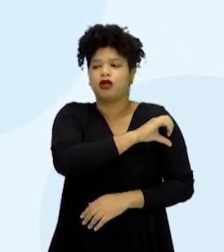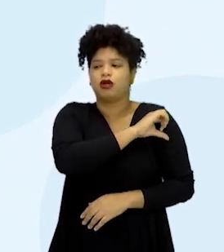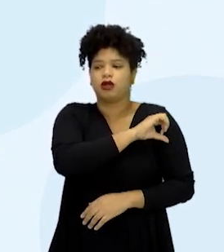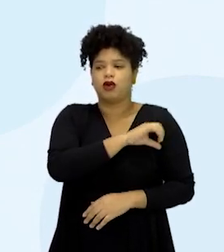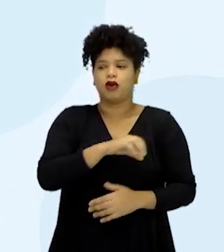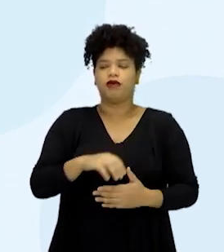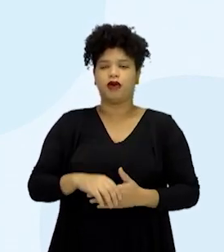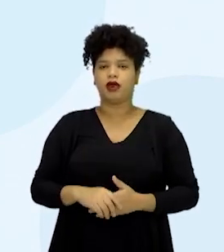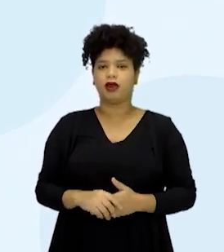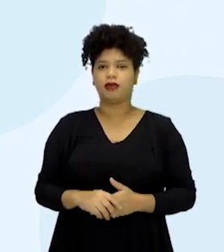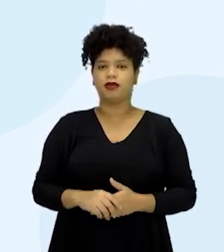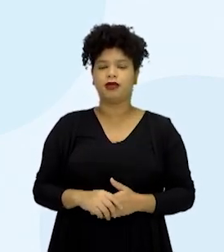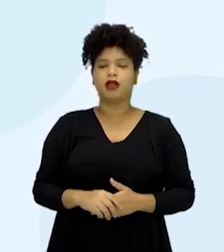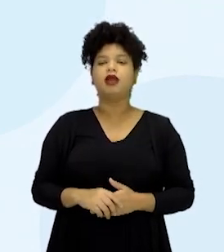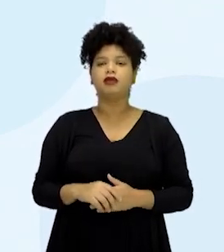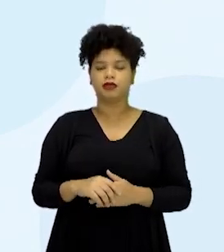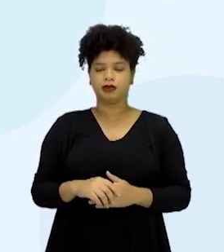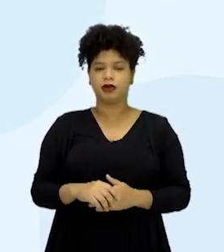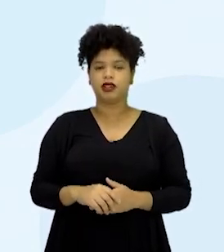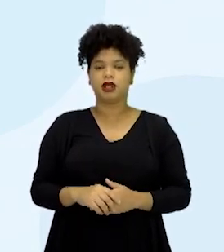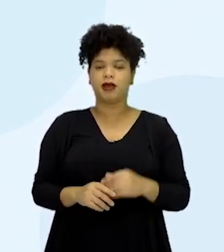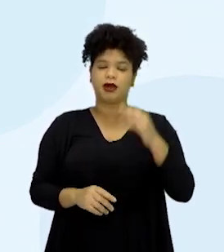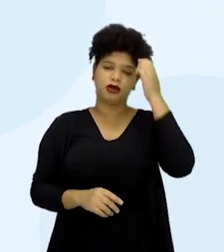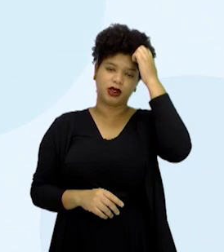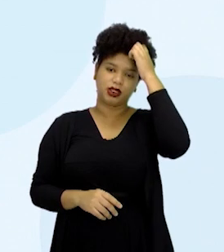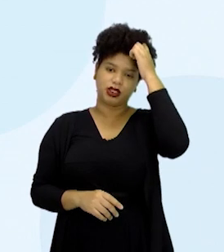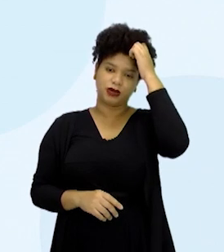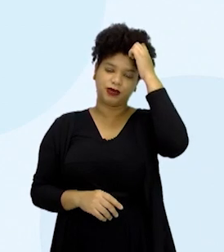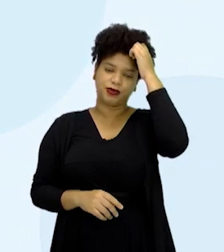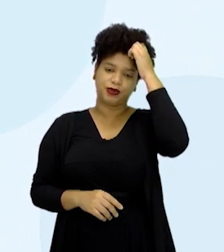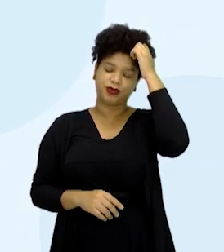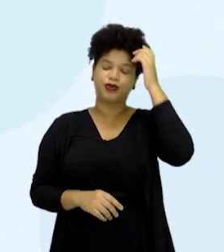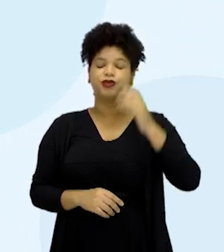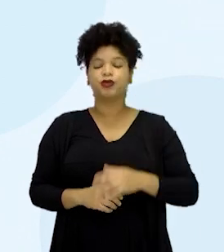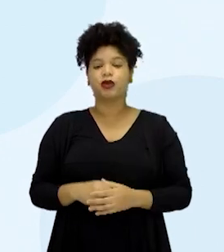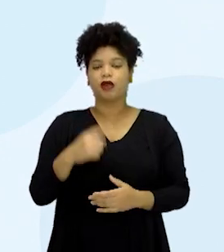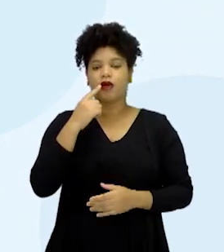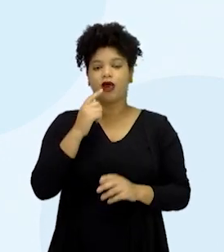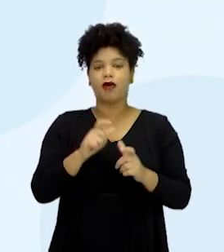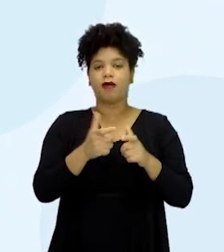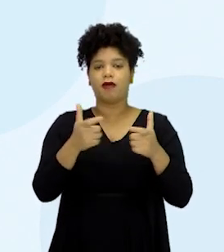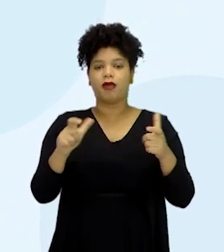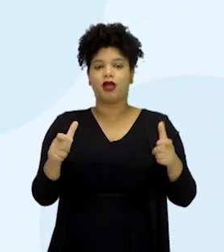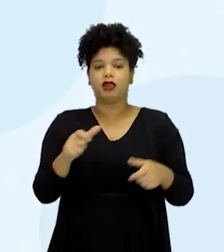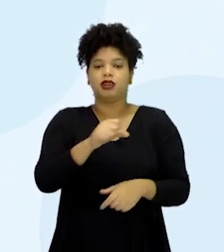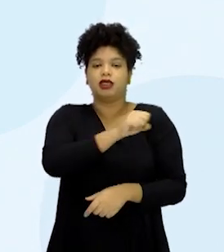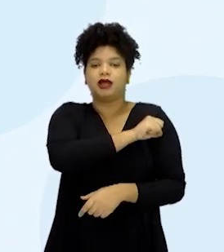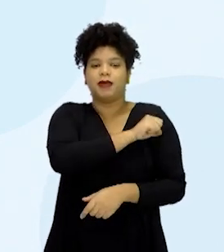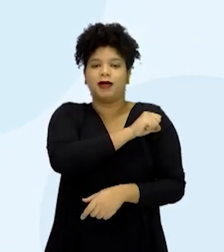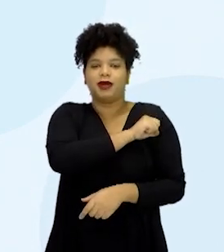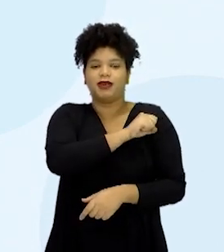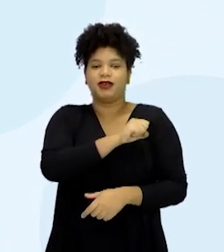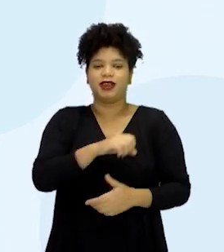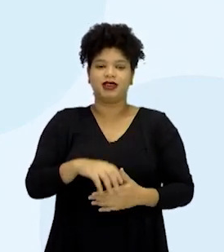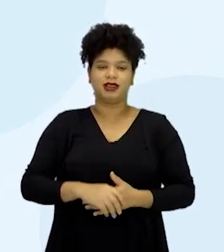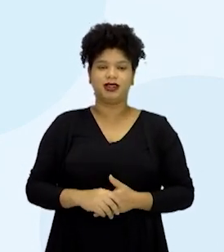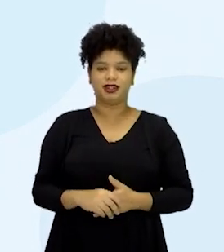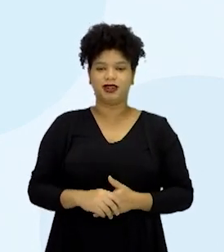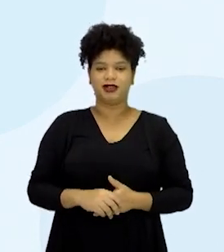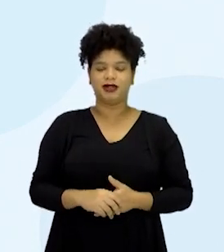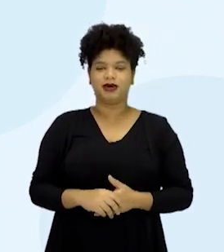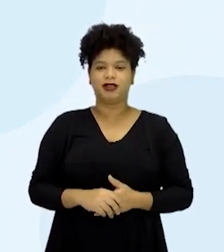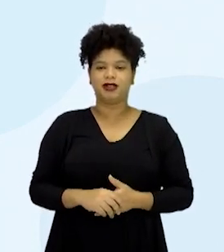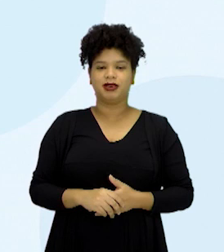gráfico de colunas, a gente percebe que a maior quantidade que respondeu é do oitavo ano. Então, aí eu vou pedir para passar o próximo